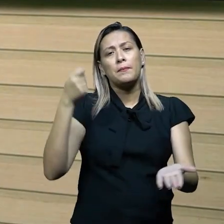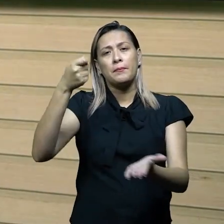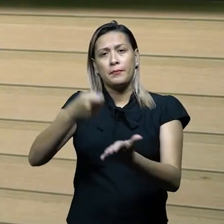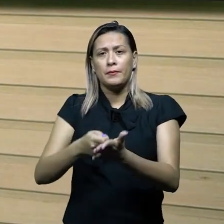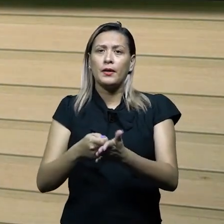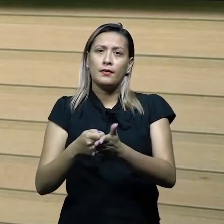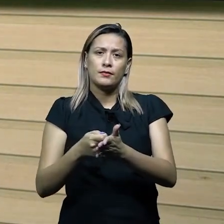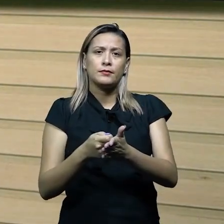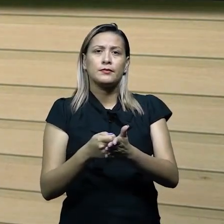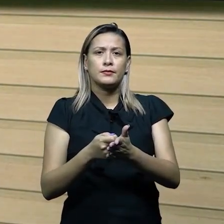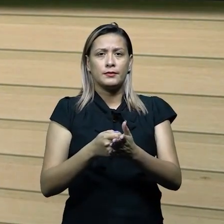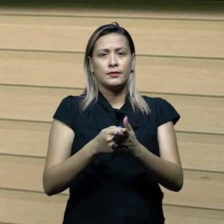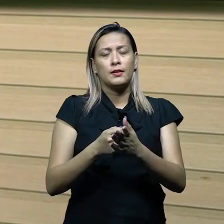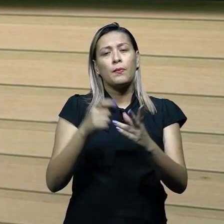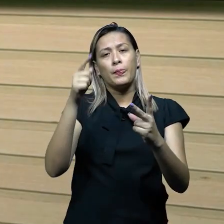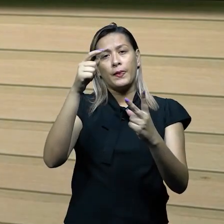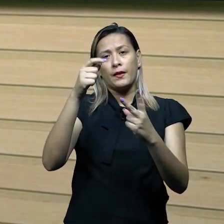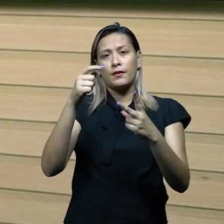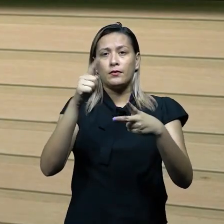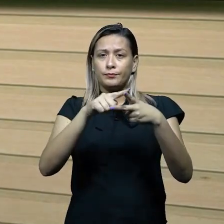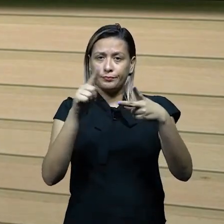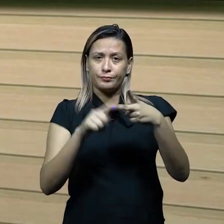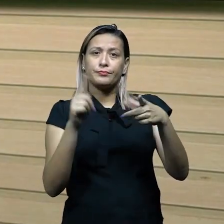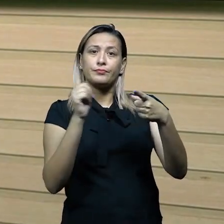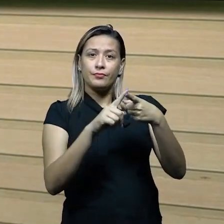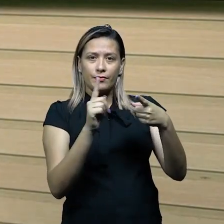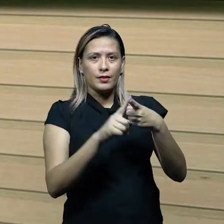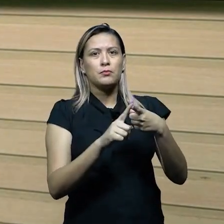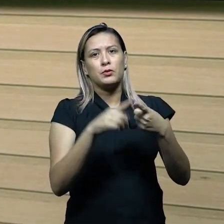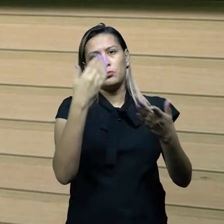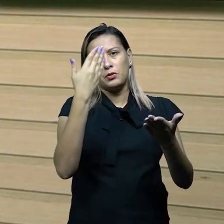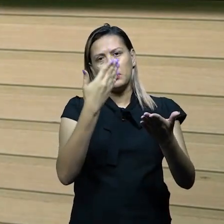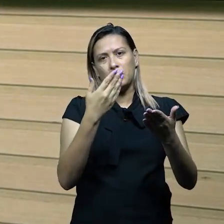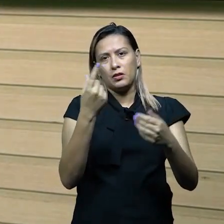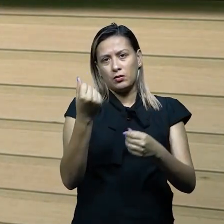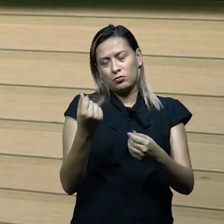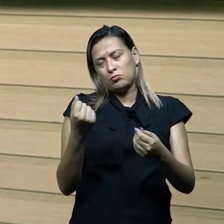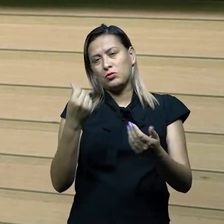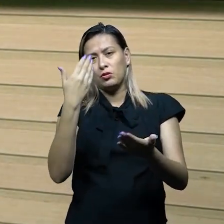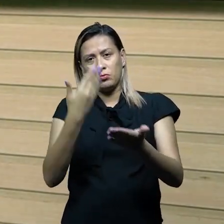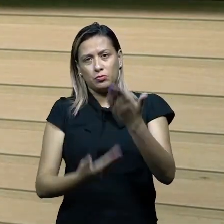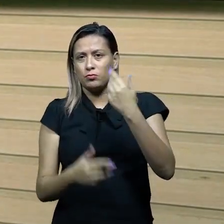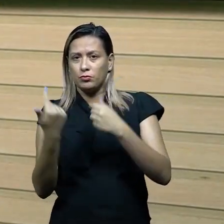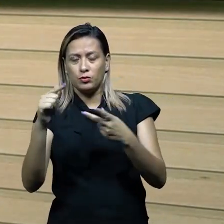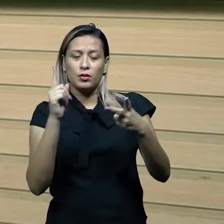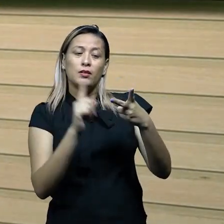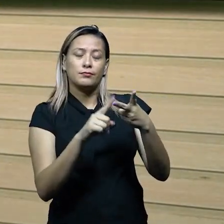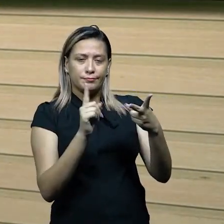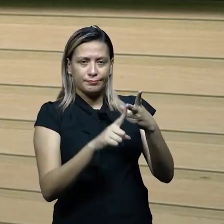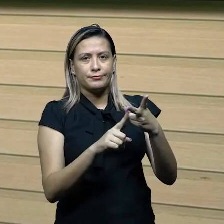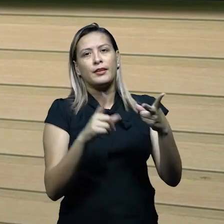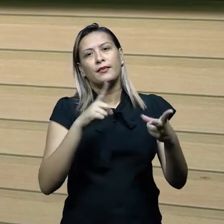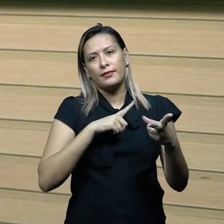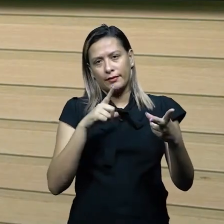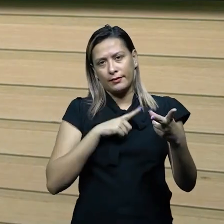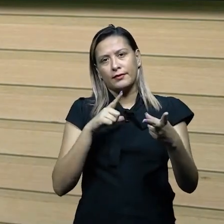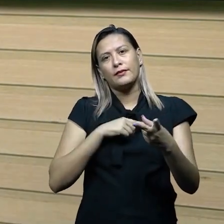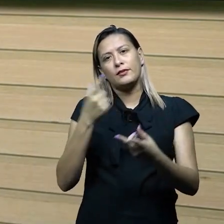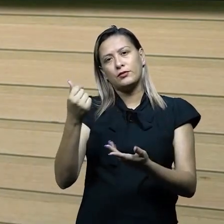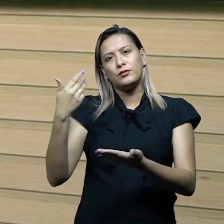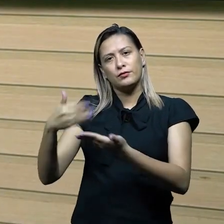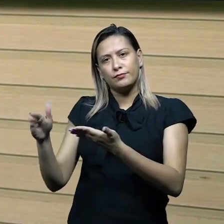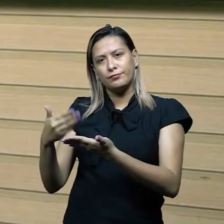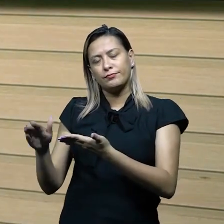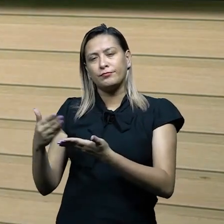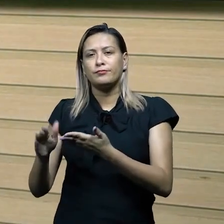onde a primeira parcela normalmente não tem desconto de nada, e aí a segunda vem os descontos do INSS ou do imposto de renda. Só lembrando que nem todo mundo